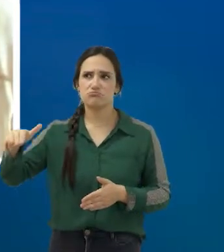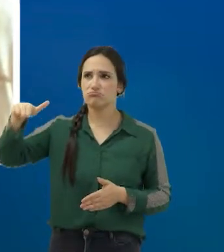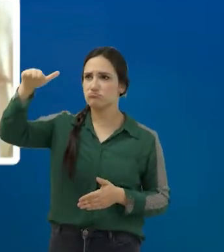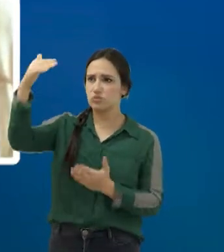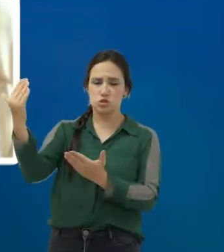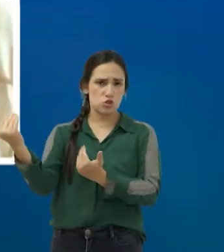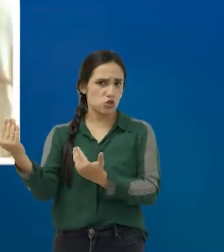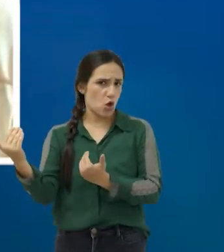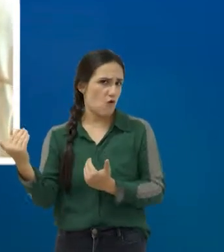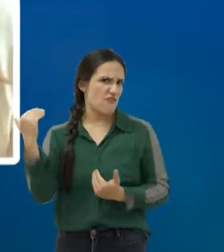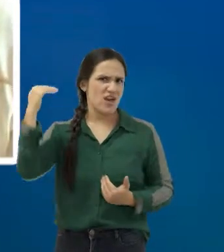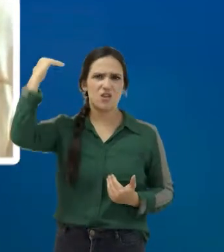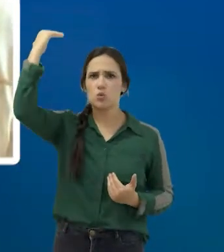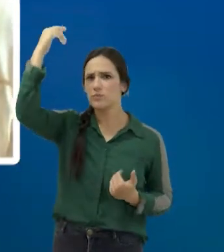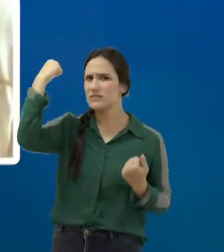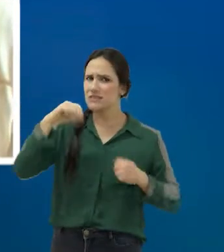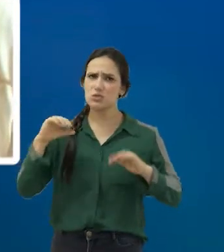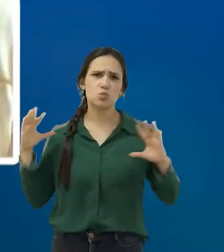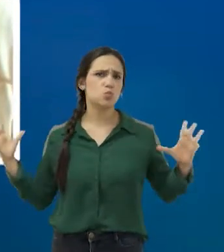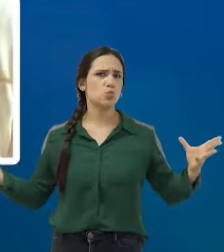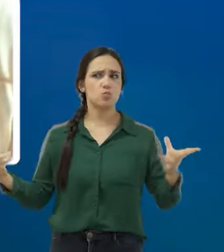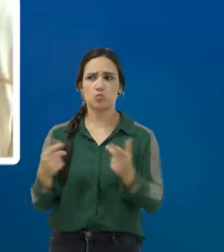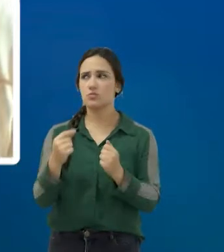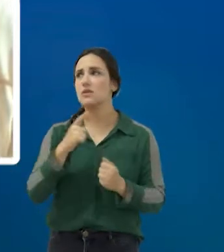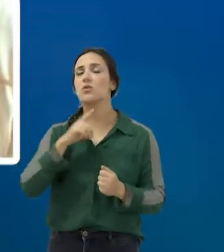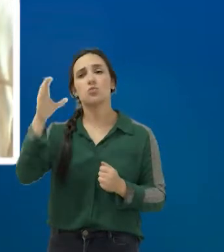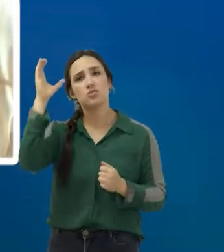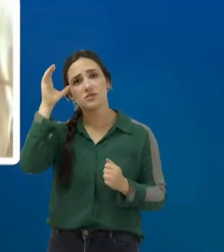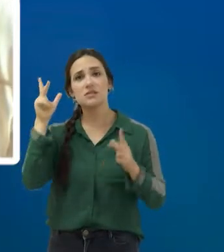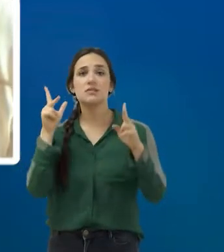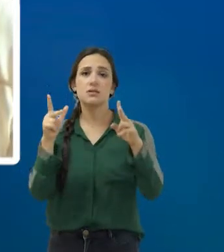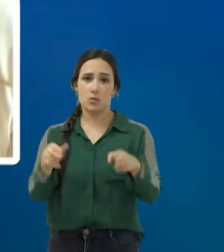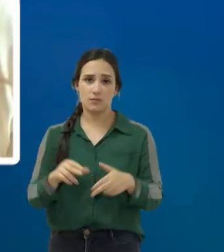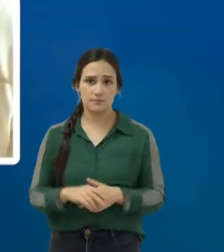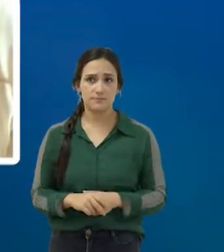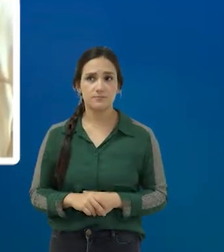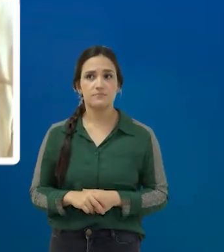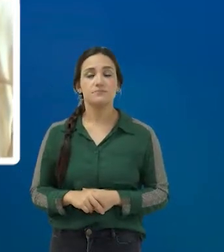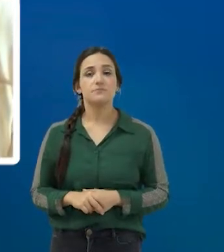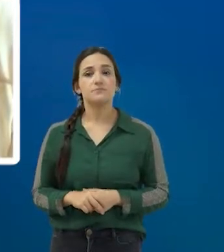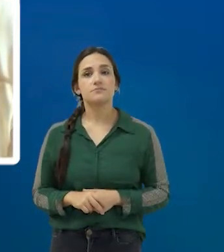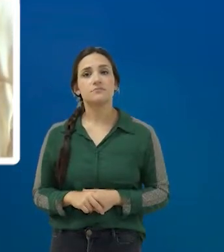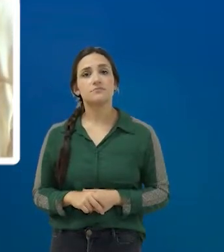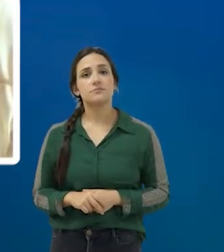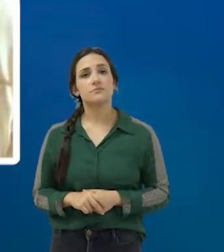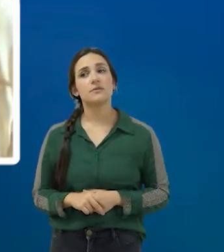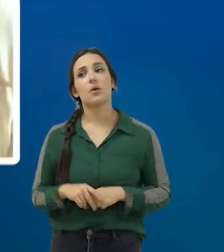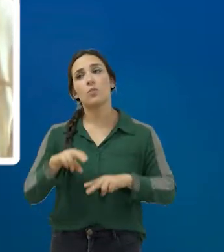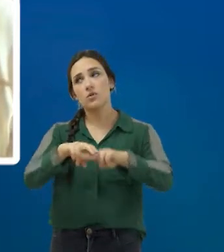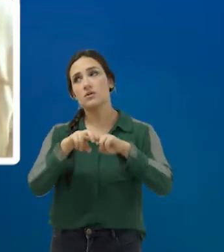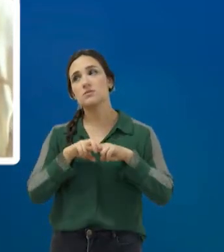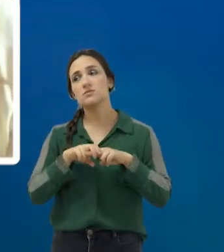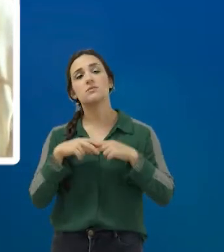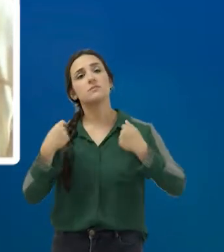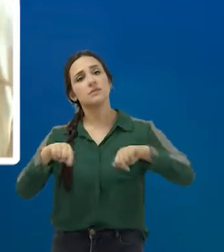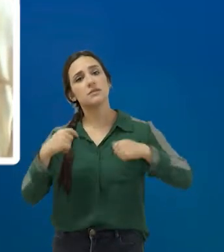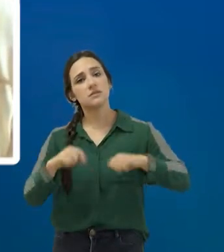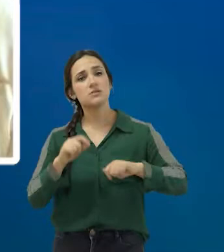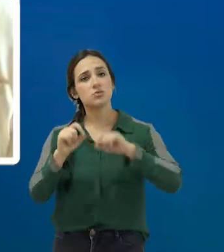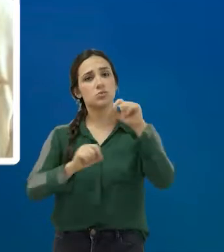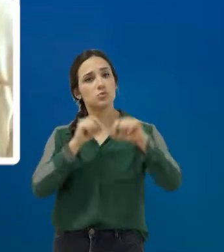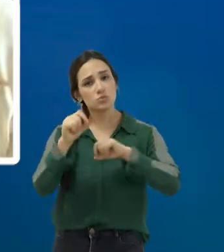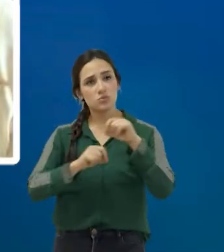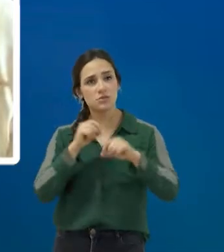Então, é um trabalho que o Hemosul pretende fortalecer nas escolas, para que a gente comece, que